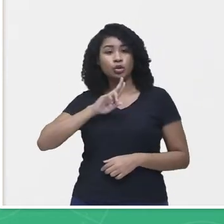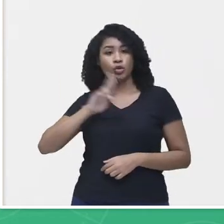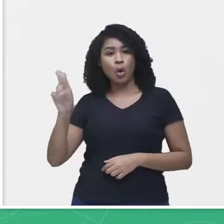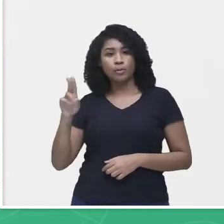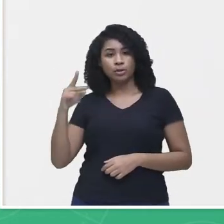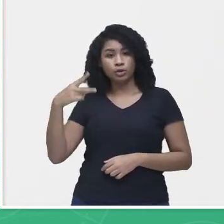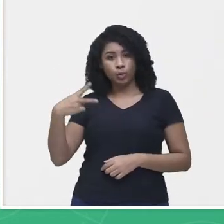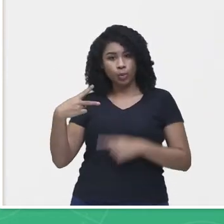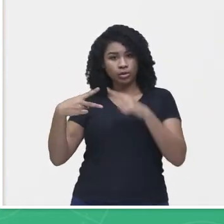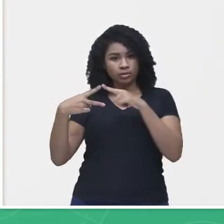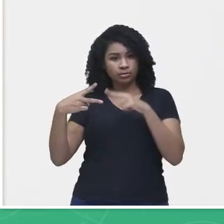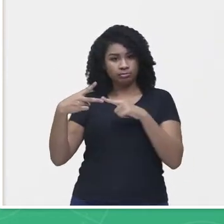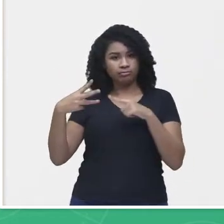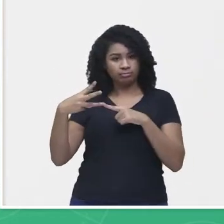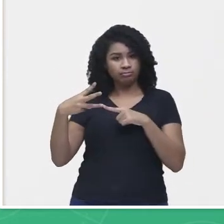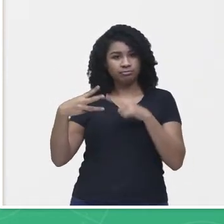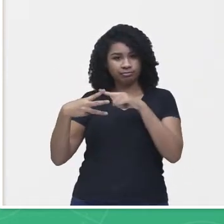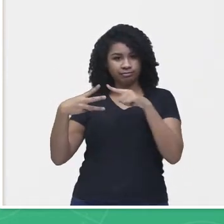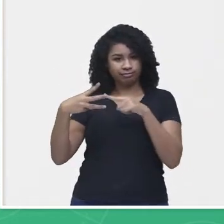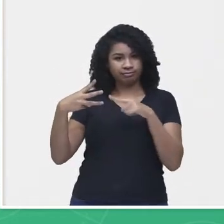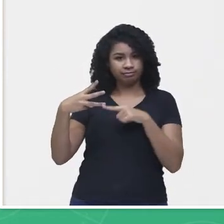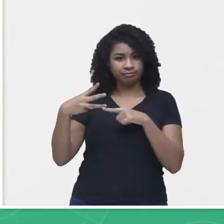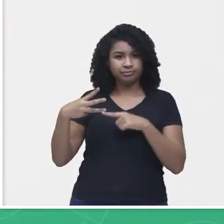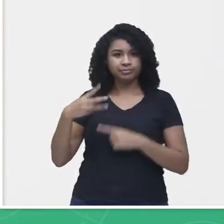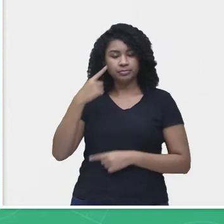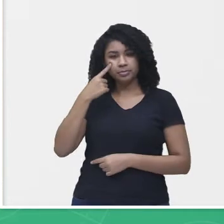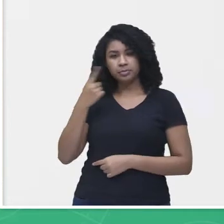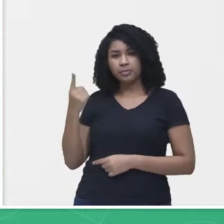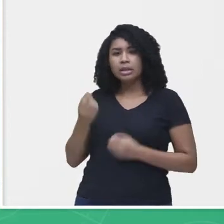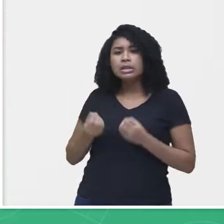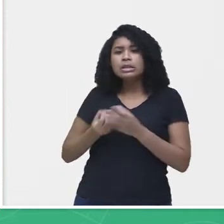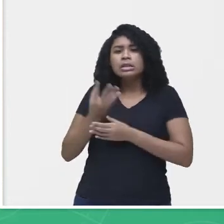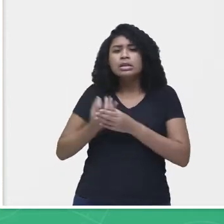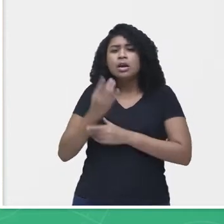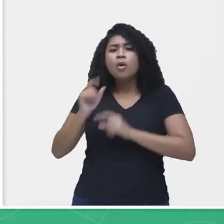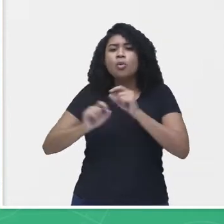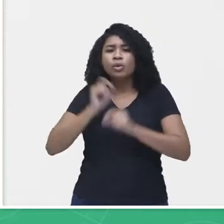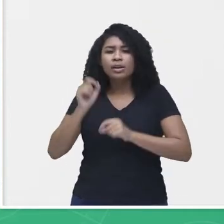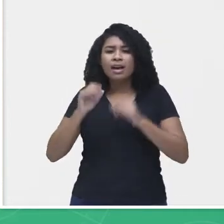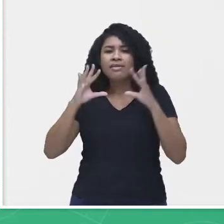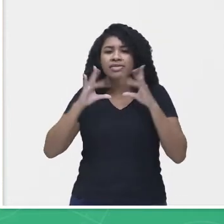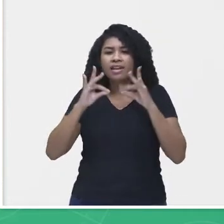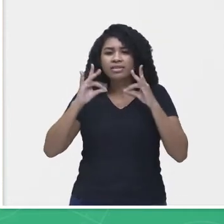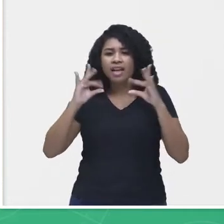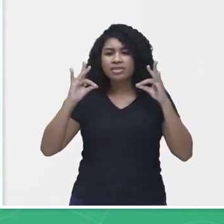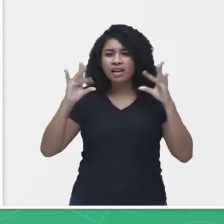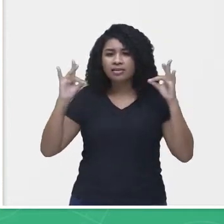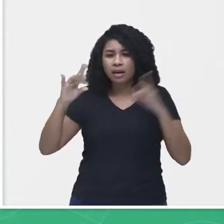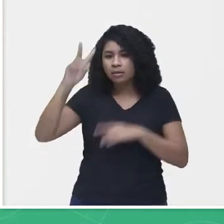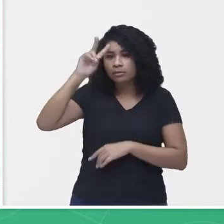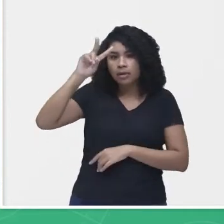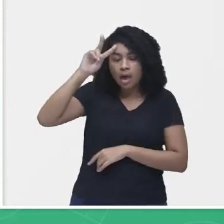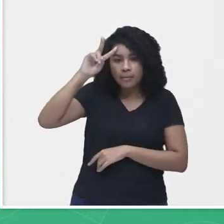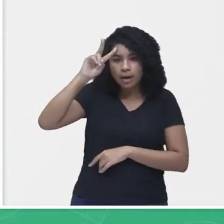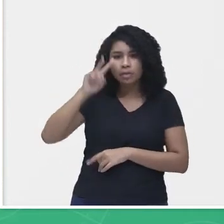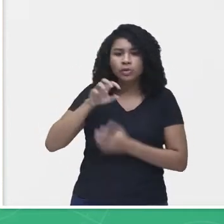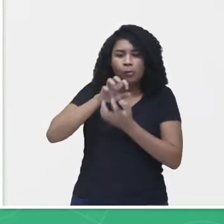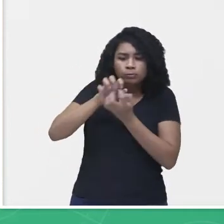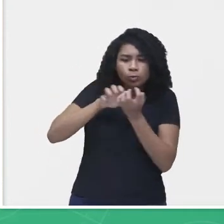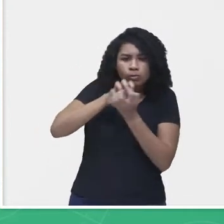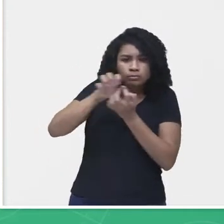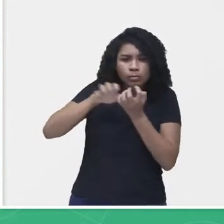e sublinguais. O que elas produzem? A saliva. Lembra que eu falei que a saliva já começa com a digestão na boca por meio